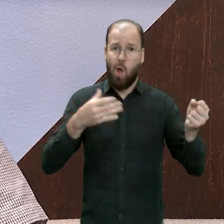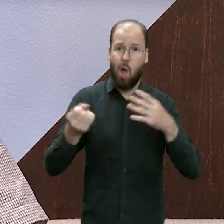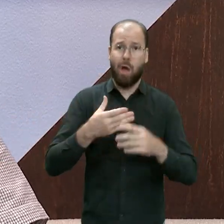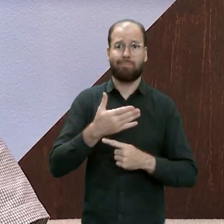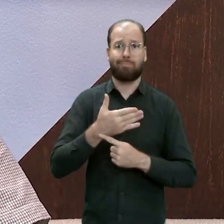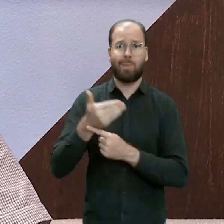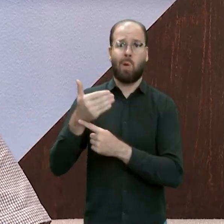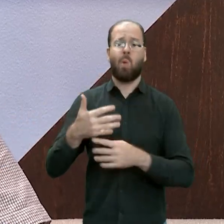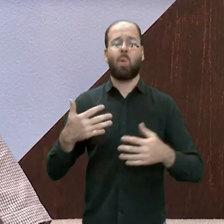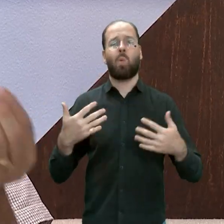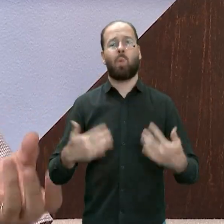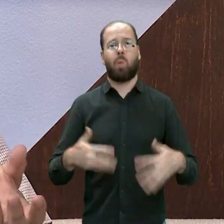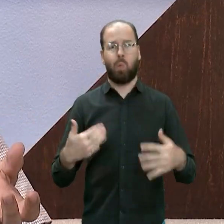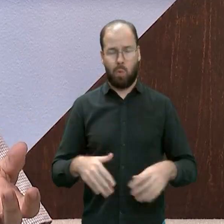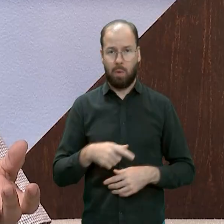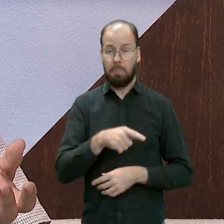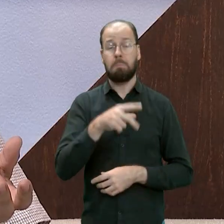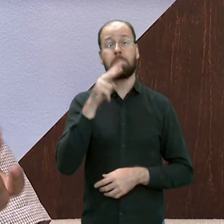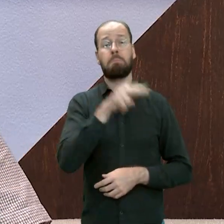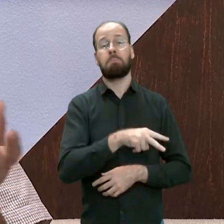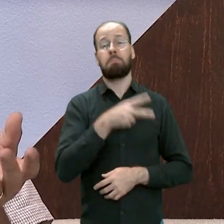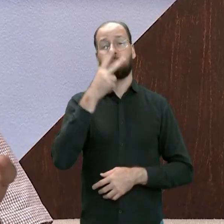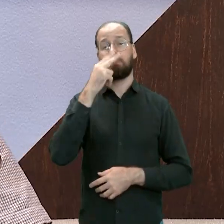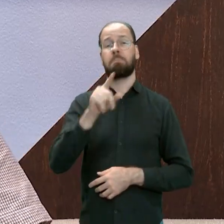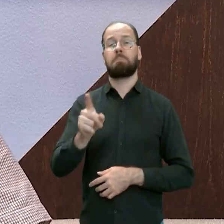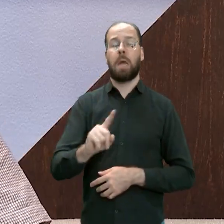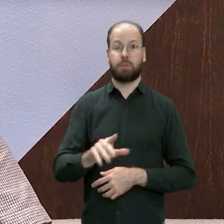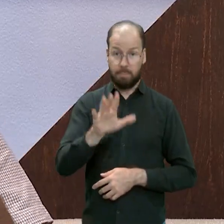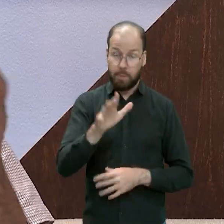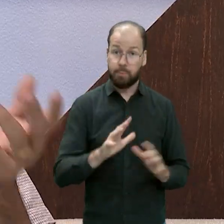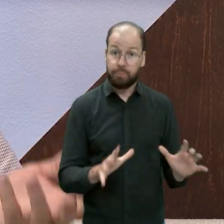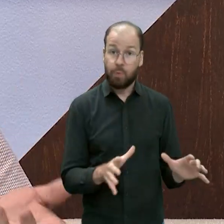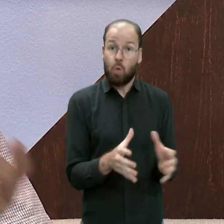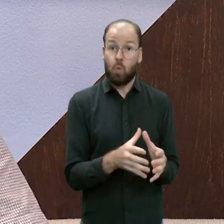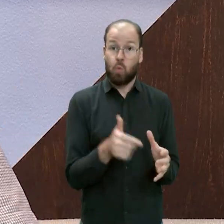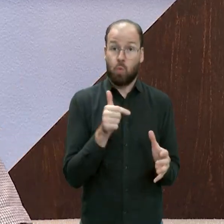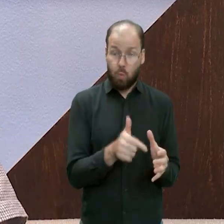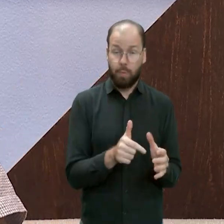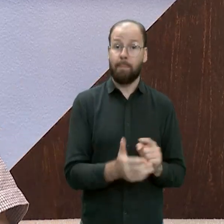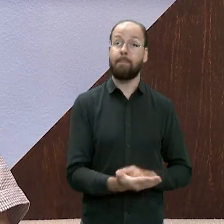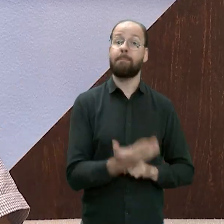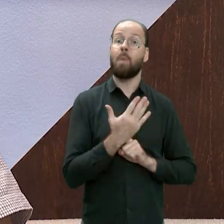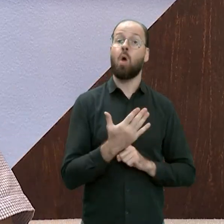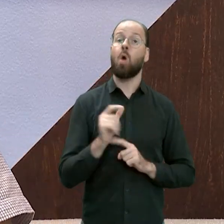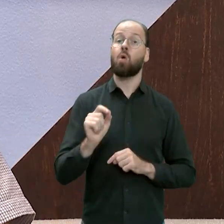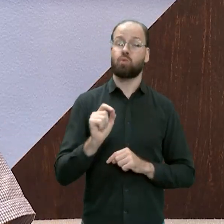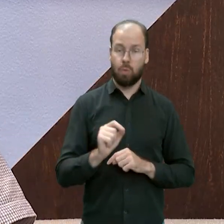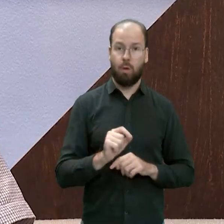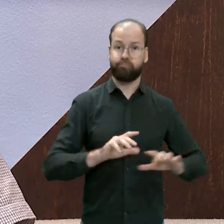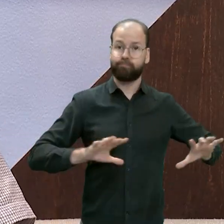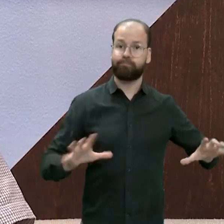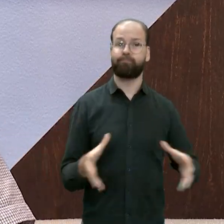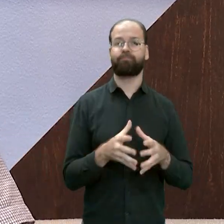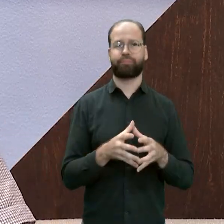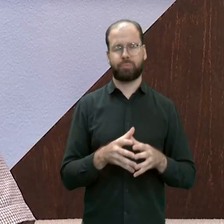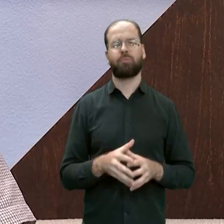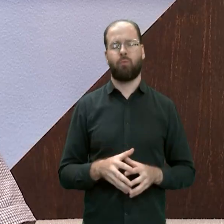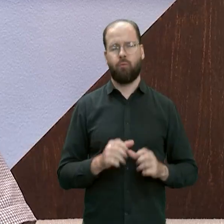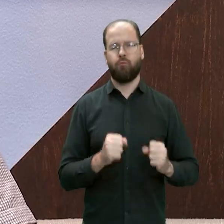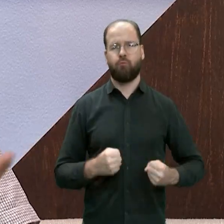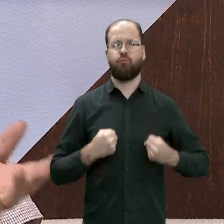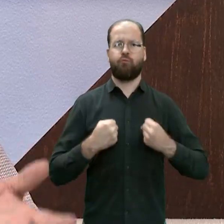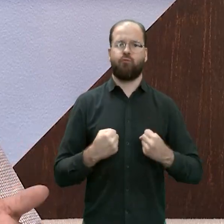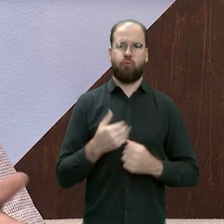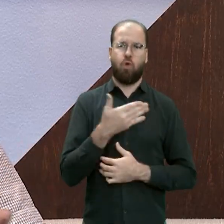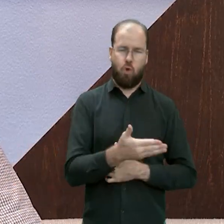grupo, né? E o próprio conceito de grupo mostra que o coletivo faz a diferença. Então eu gosto de falar isso sempre nas